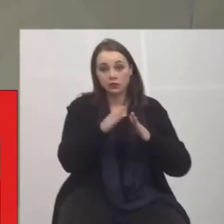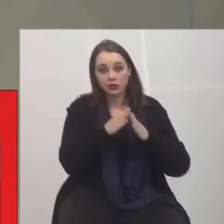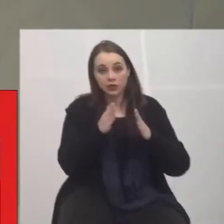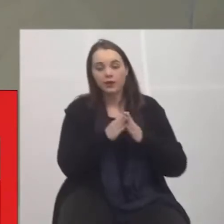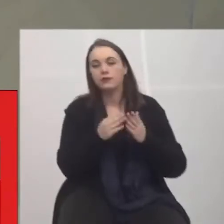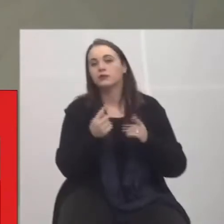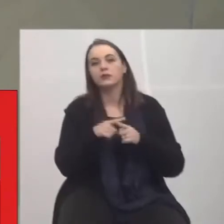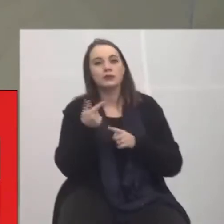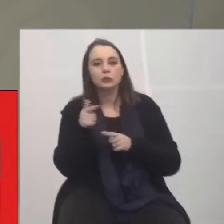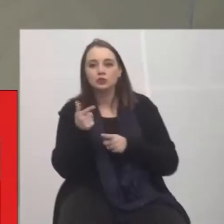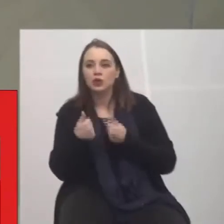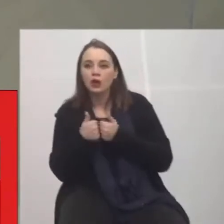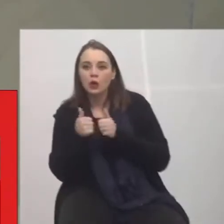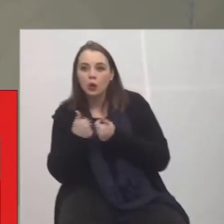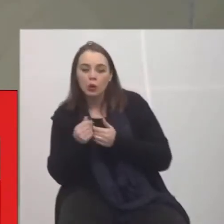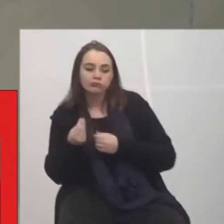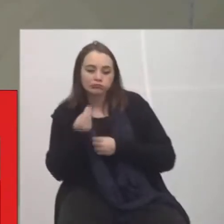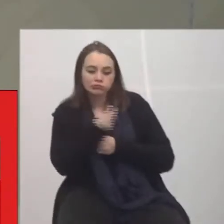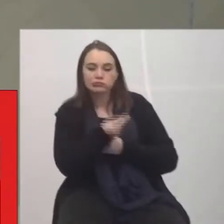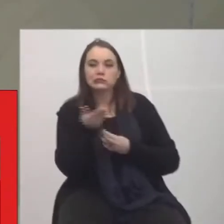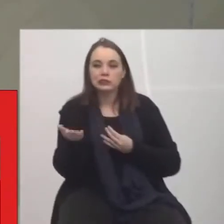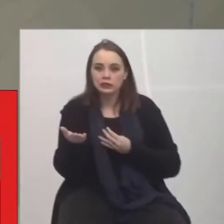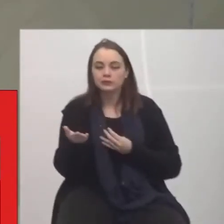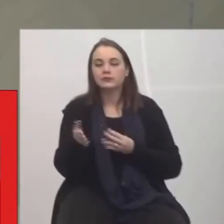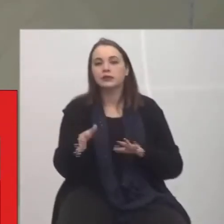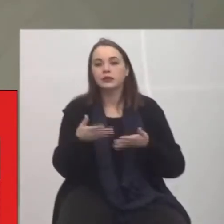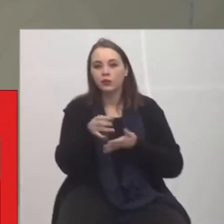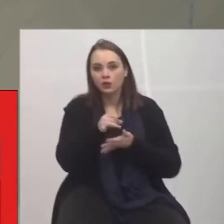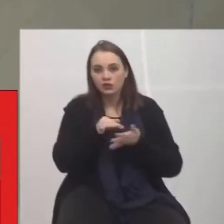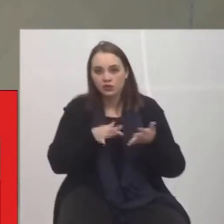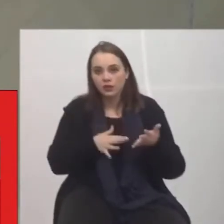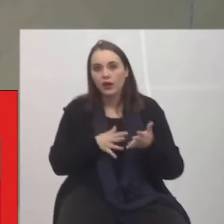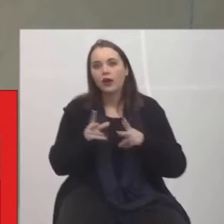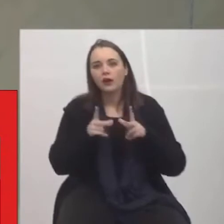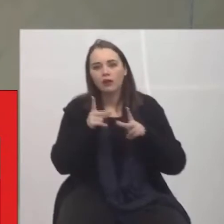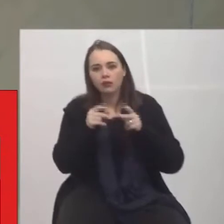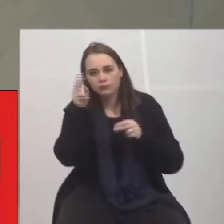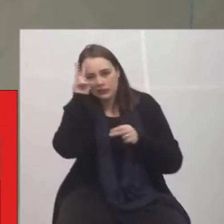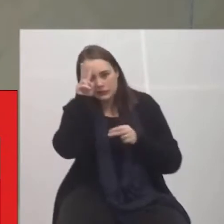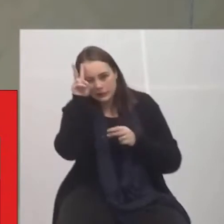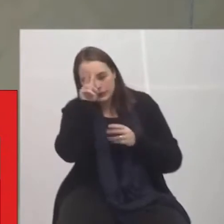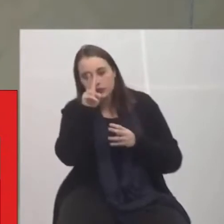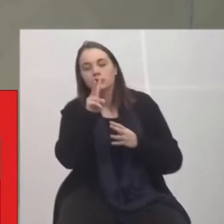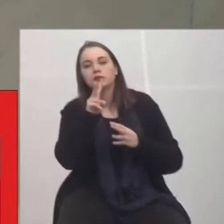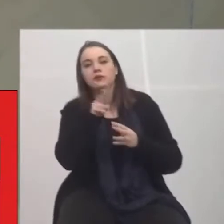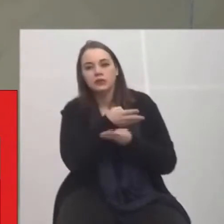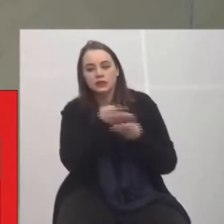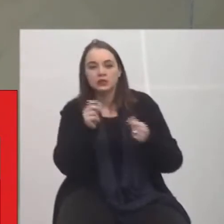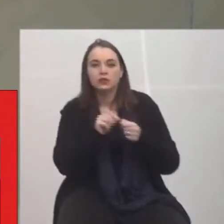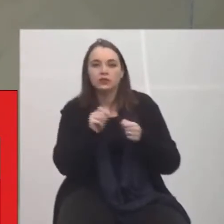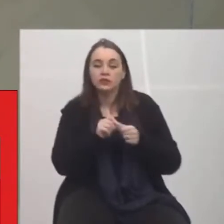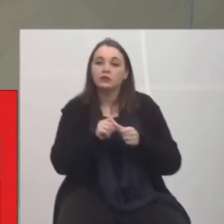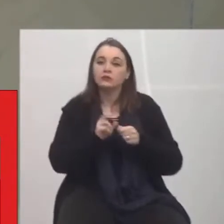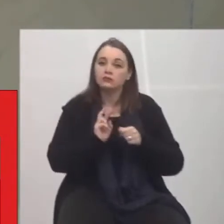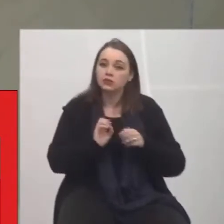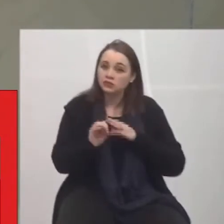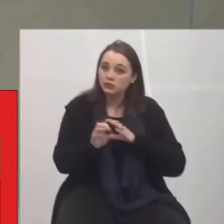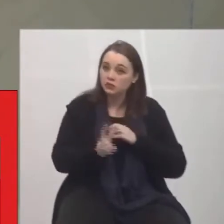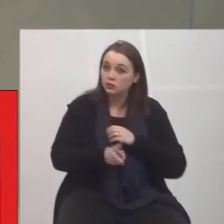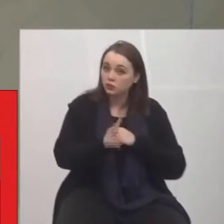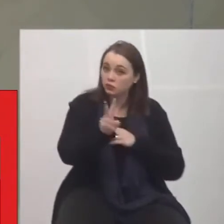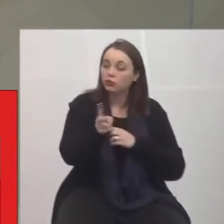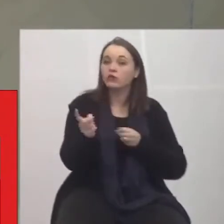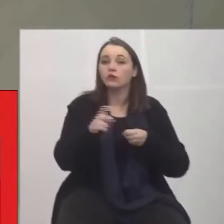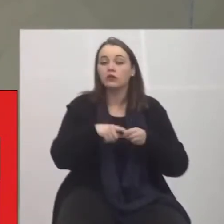de atividades em lembrancinhas, né, foi as principais ações feitas. E as atividades de educação permanente foram retomadas